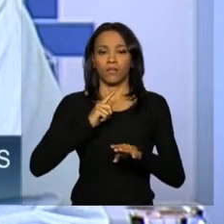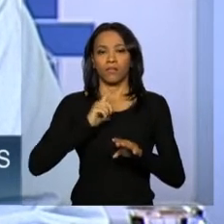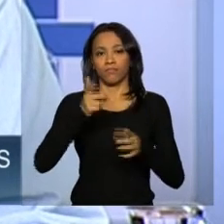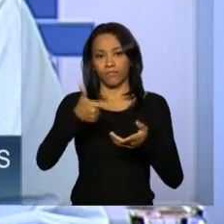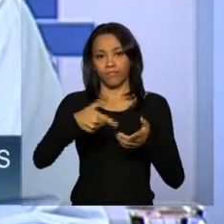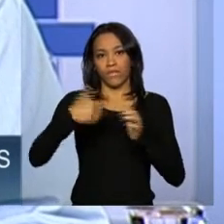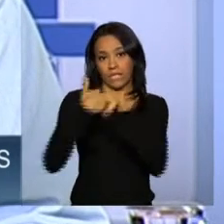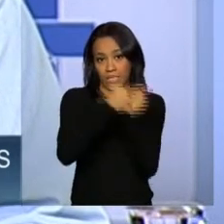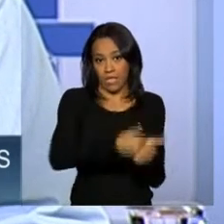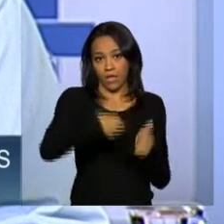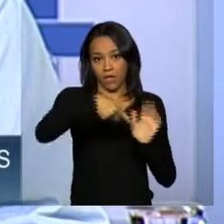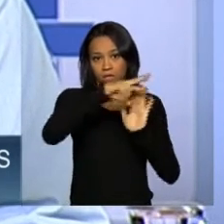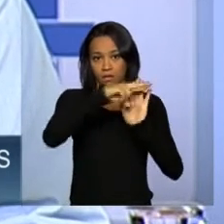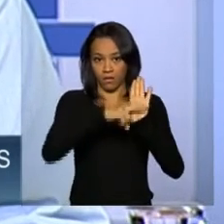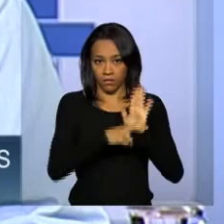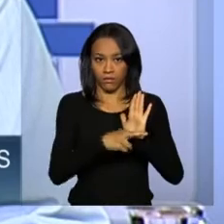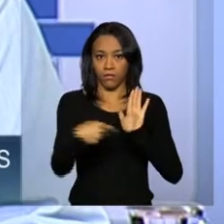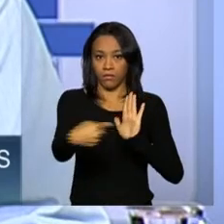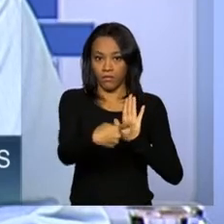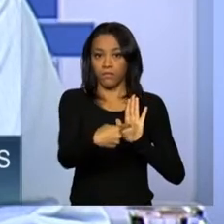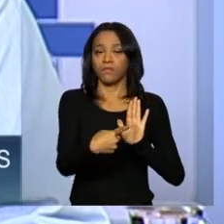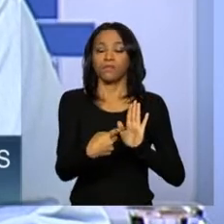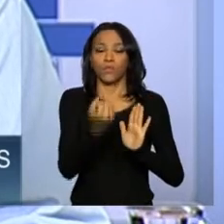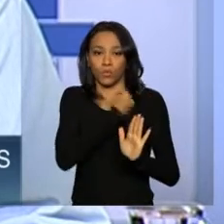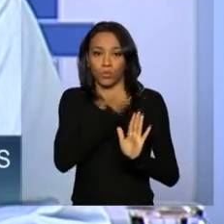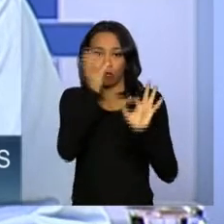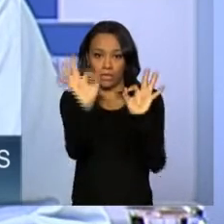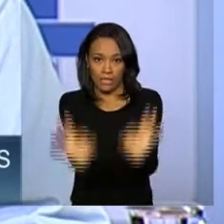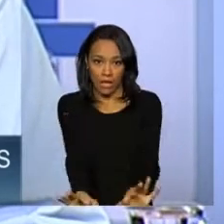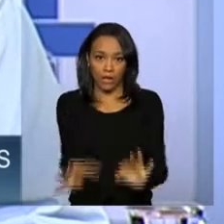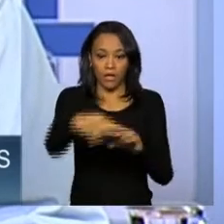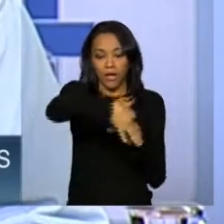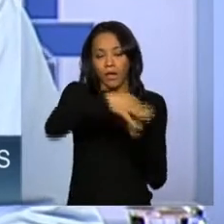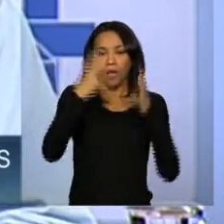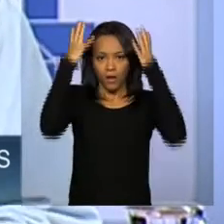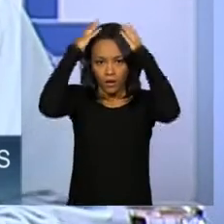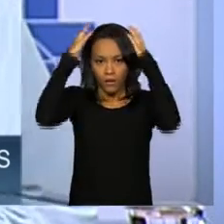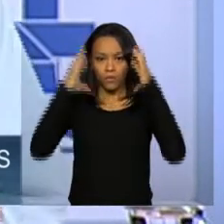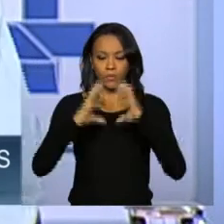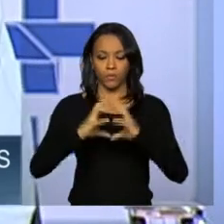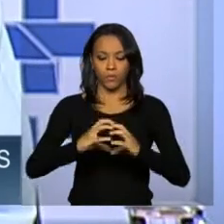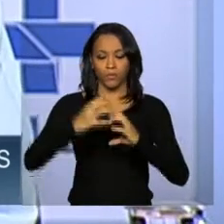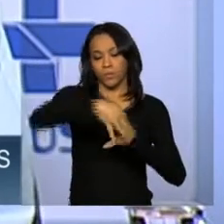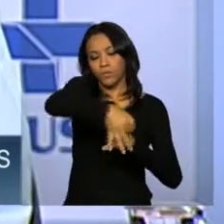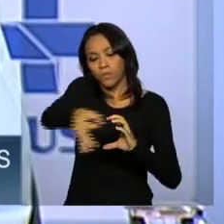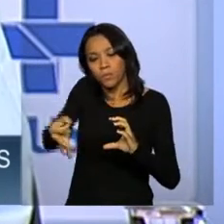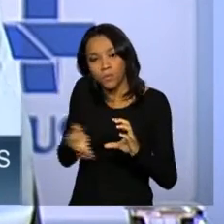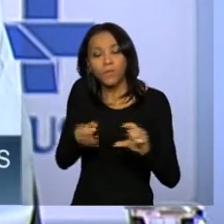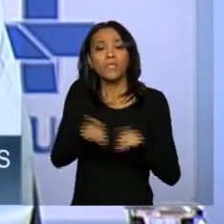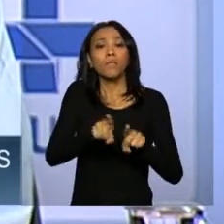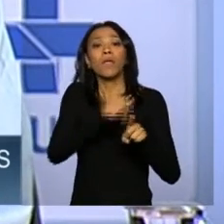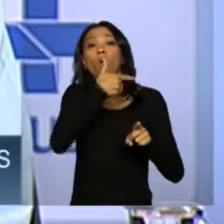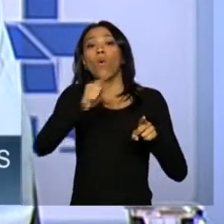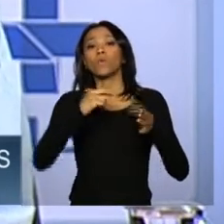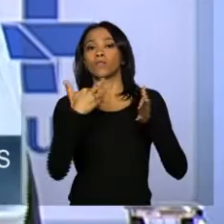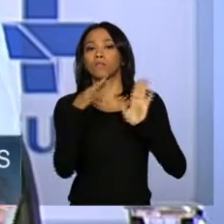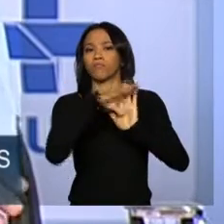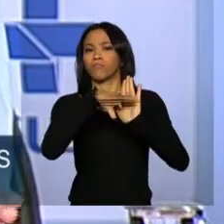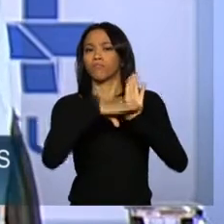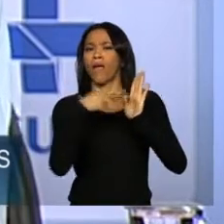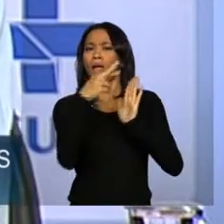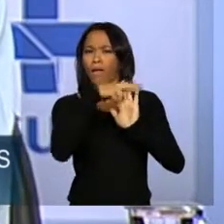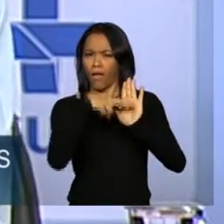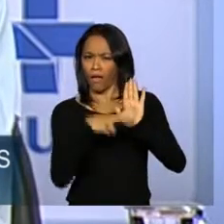classificação, utilizando tanto a medida como outros critérios que estão definidos no protocolo, para que eles